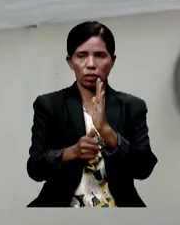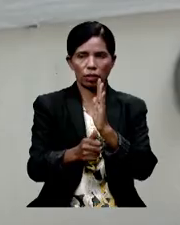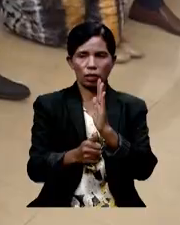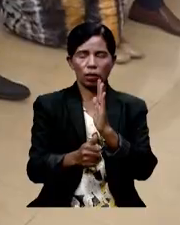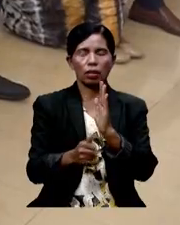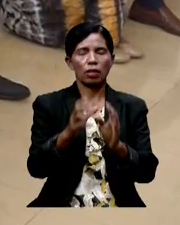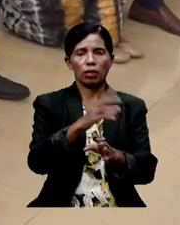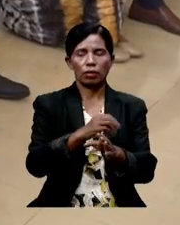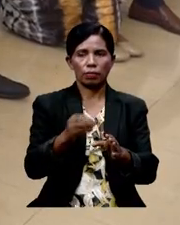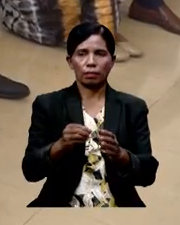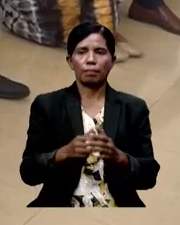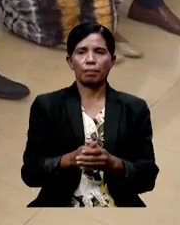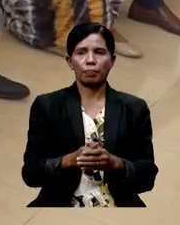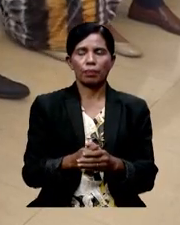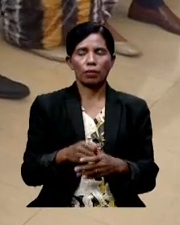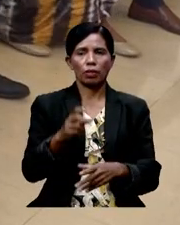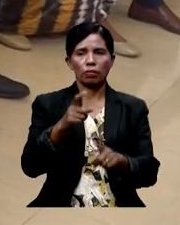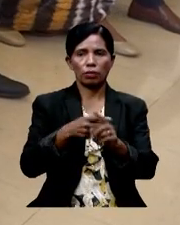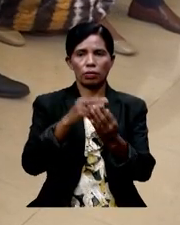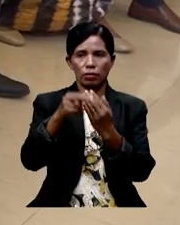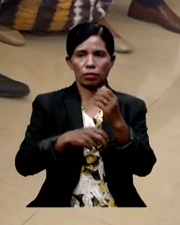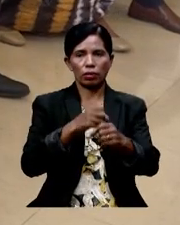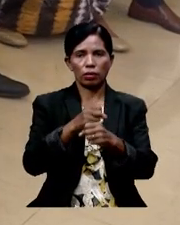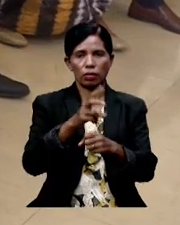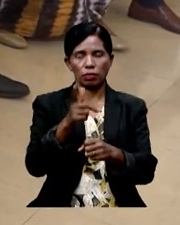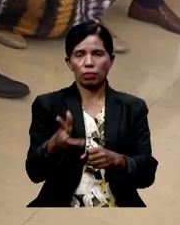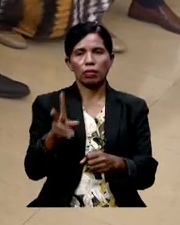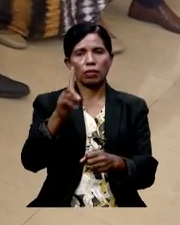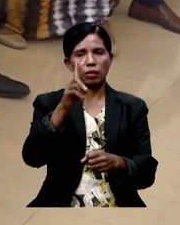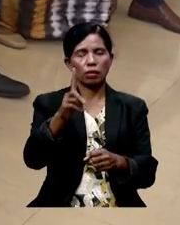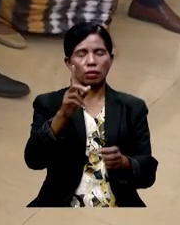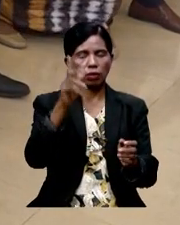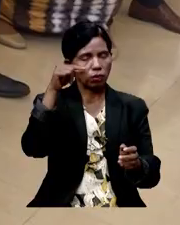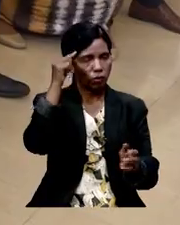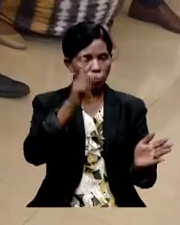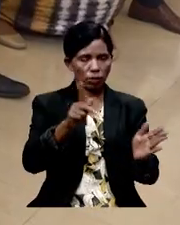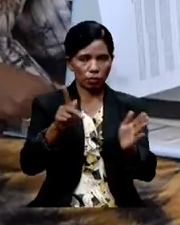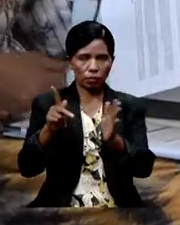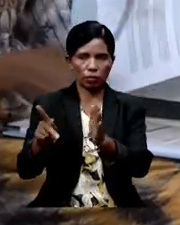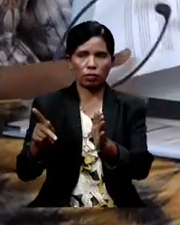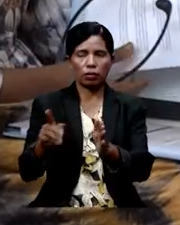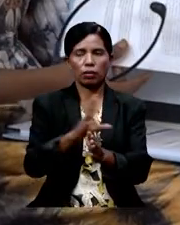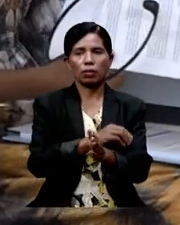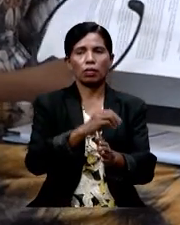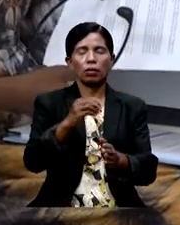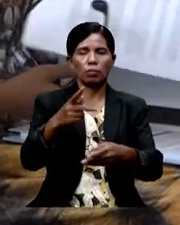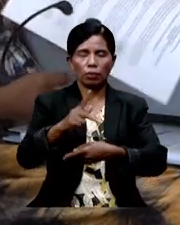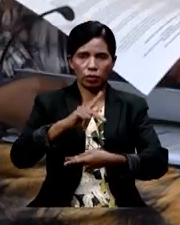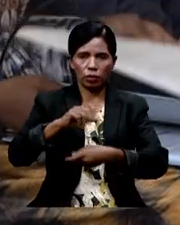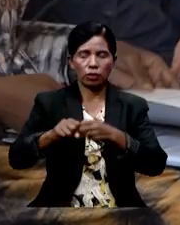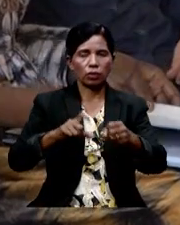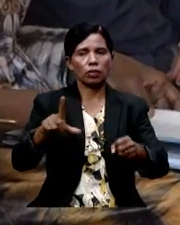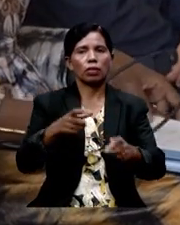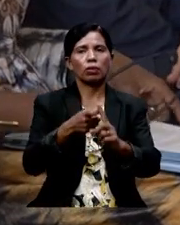para trabalhar. Antes, né, em novembro, tinham reunido um recém-eleito governo lançou um plano na implementação Estratégia Nacional Proteção Social,